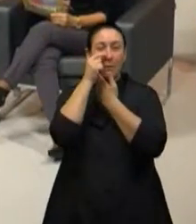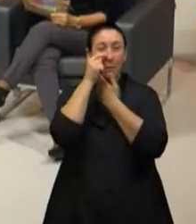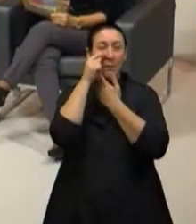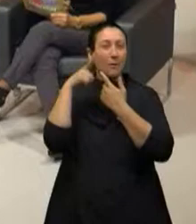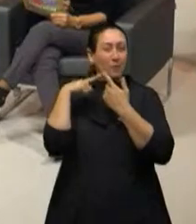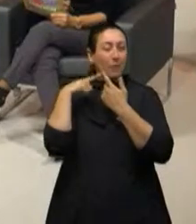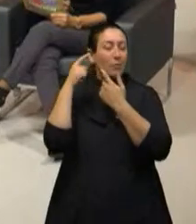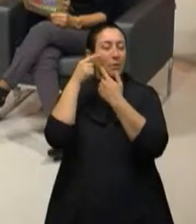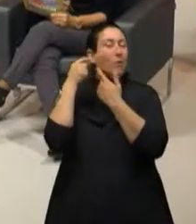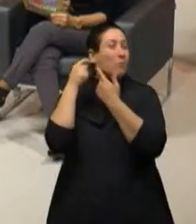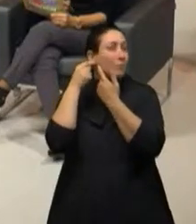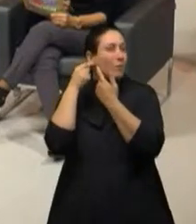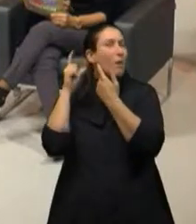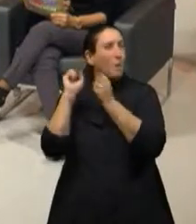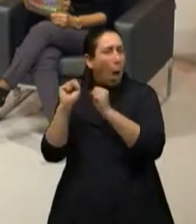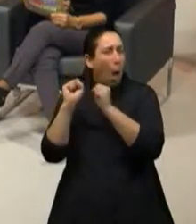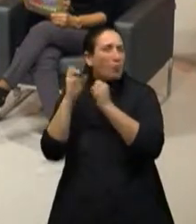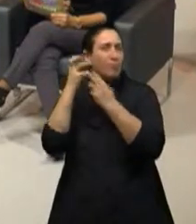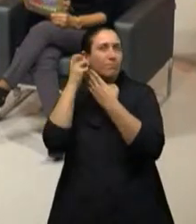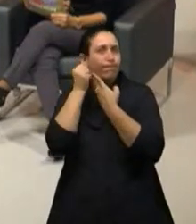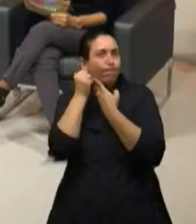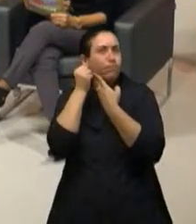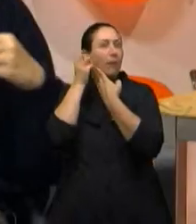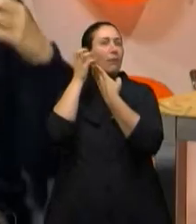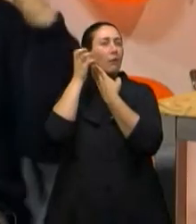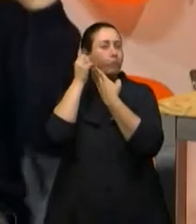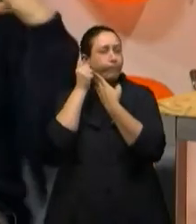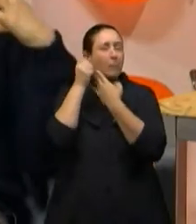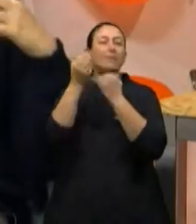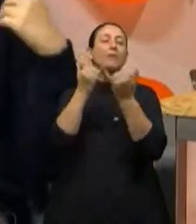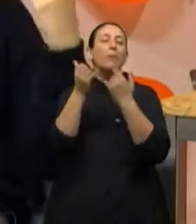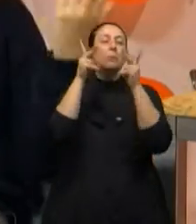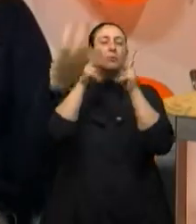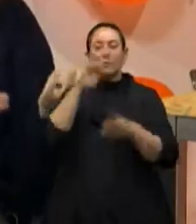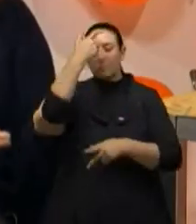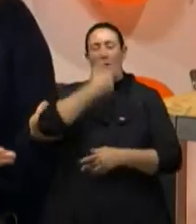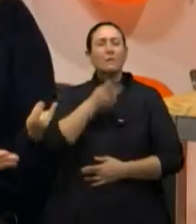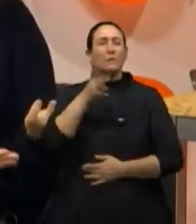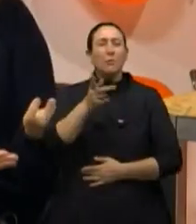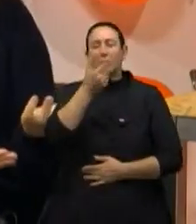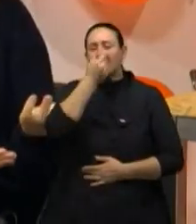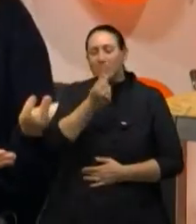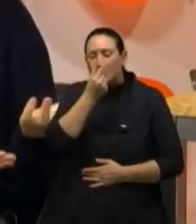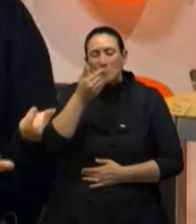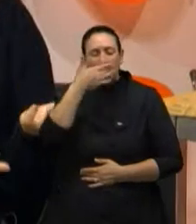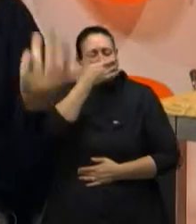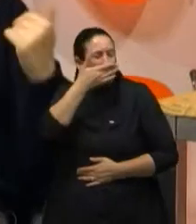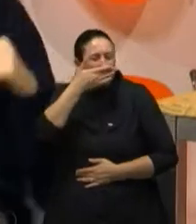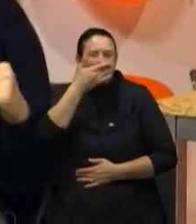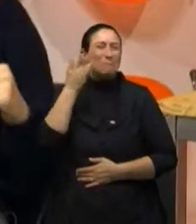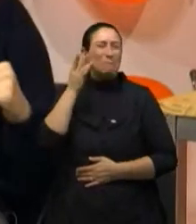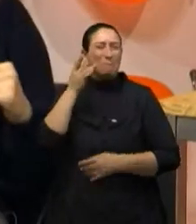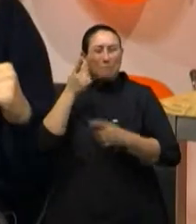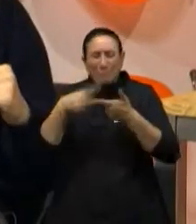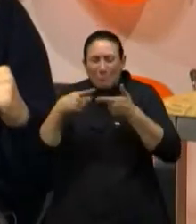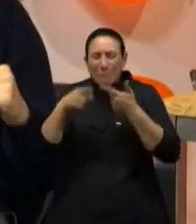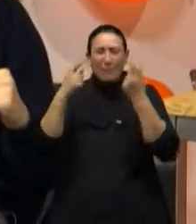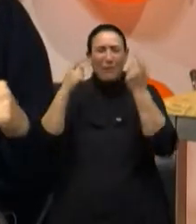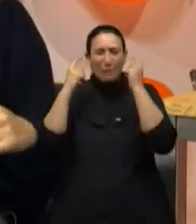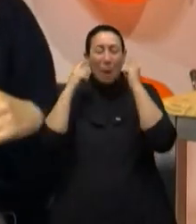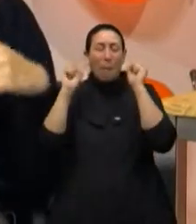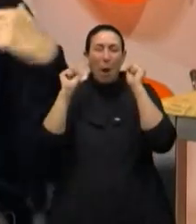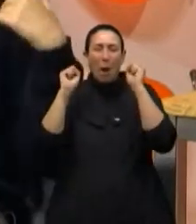ventilar o ouvido médio então às vezes com a rinite com o nariz trancado isso também acontece e a pessoa escuta